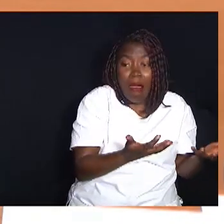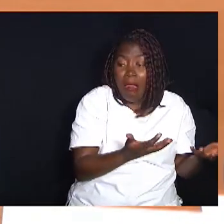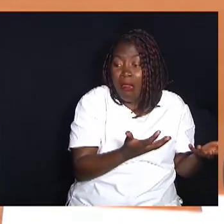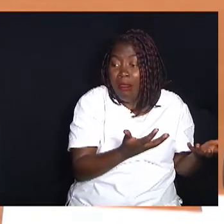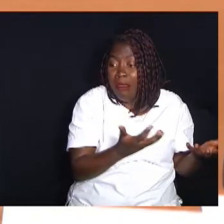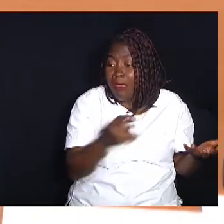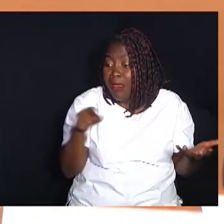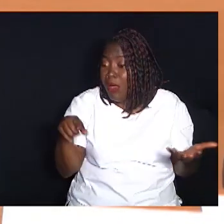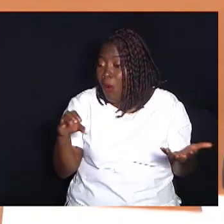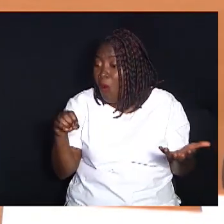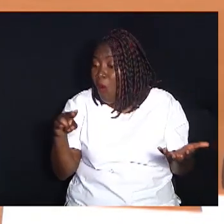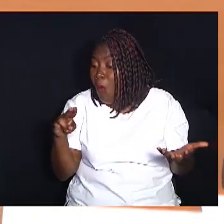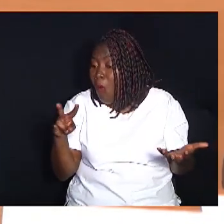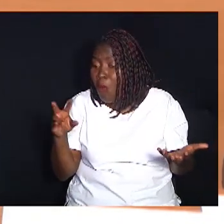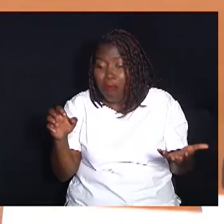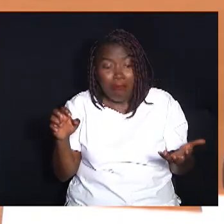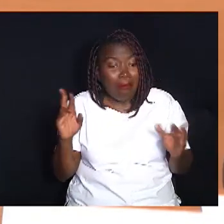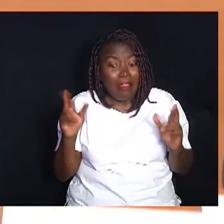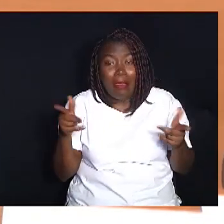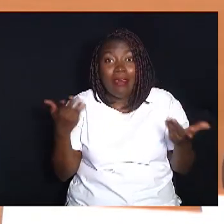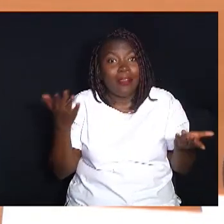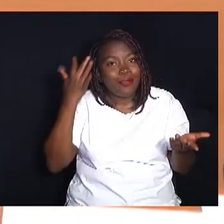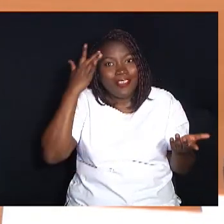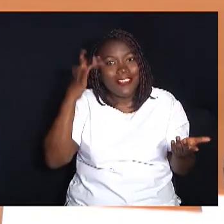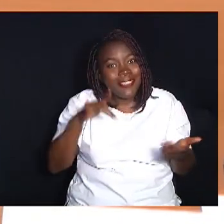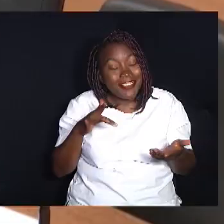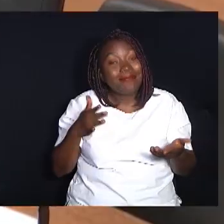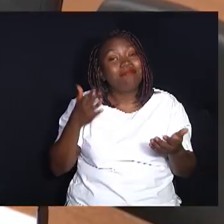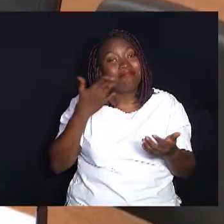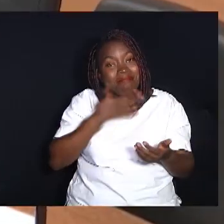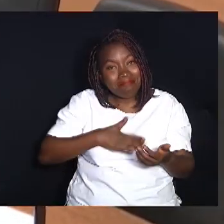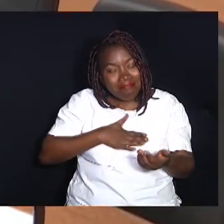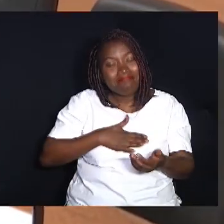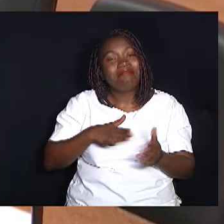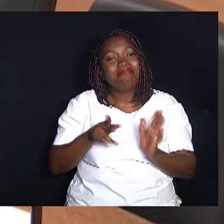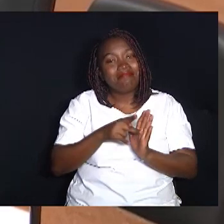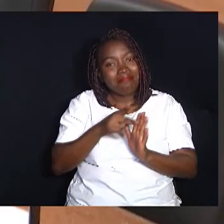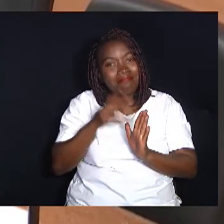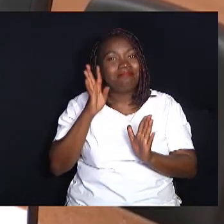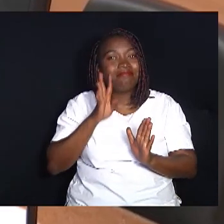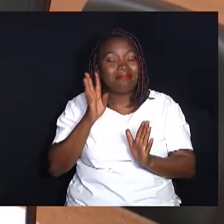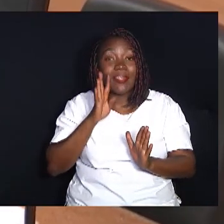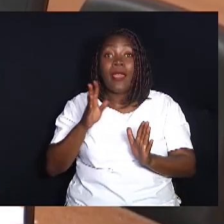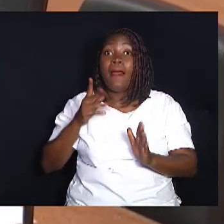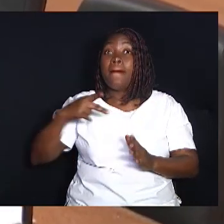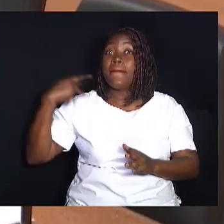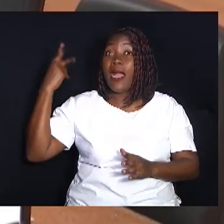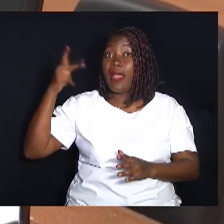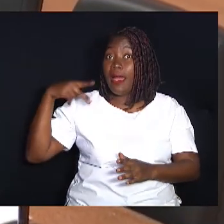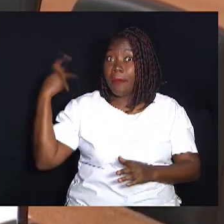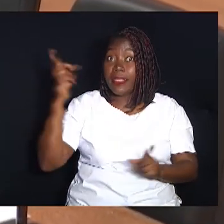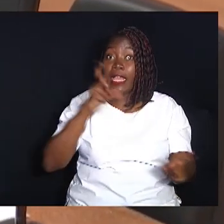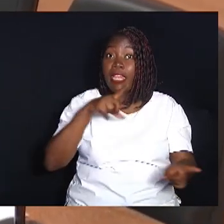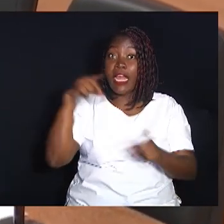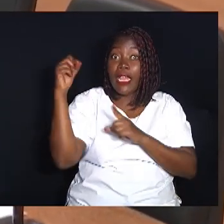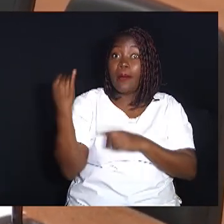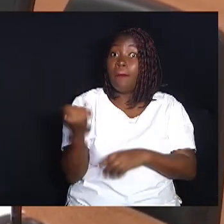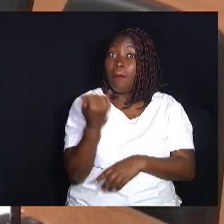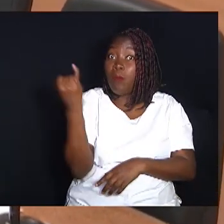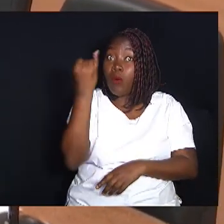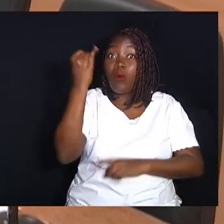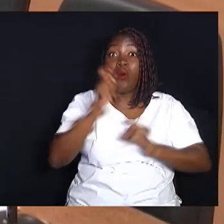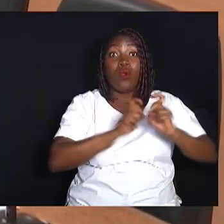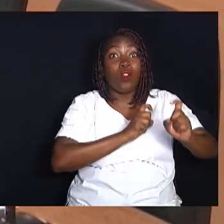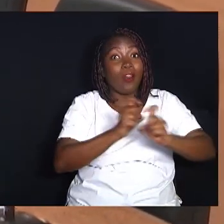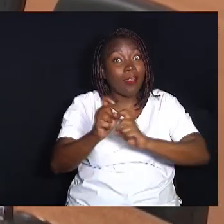de couve. Então é muito bom, gostei do projeto, acho muito bacana. Os parlamentares destacaram a importância dos debates